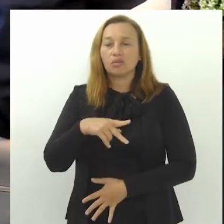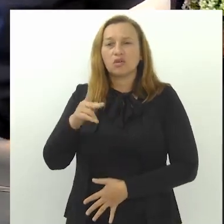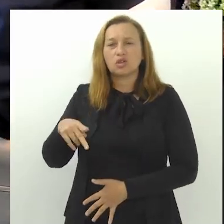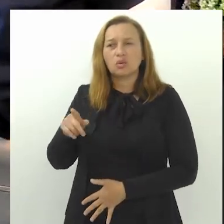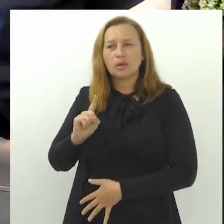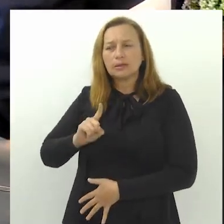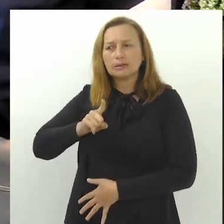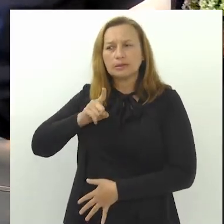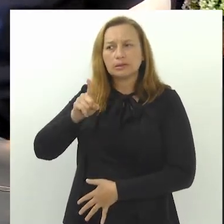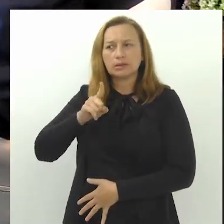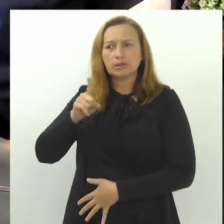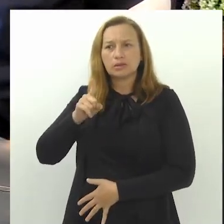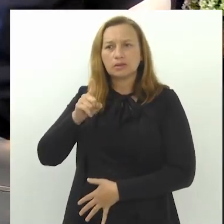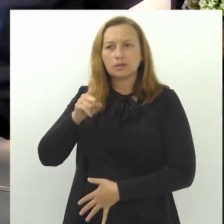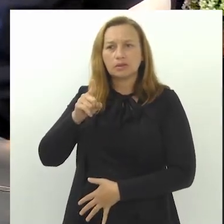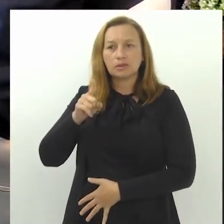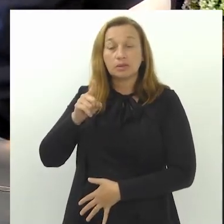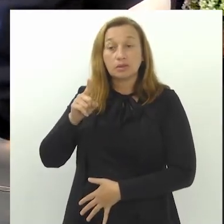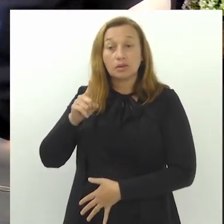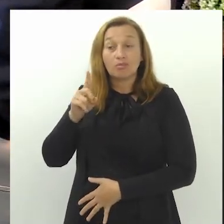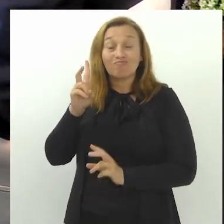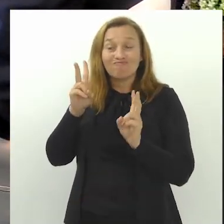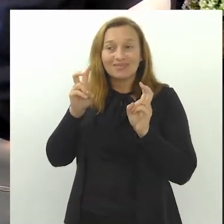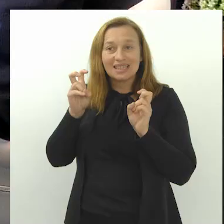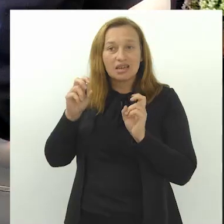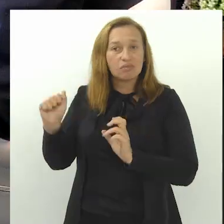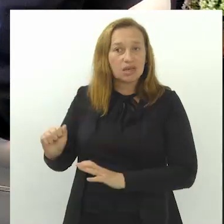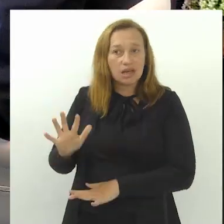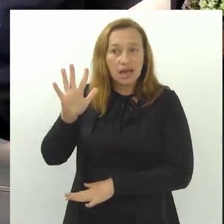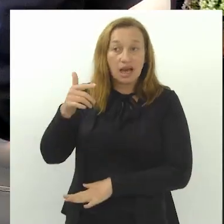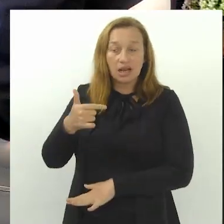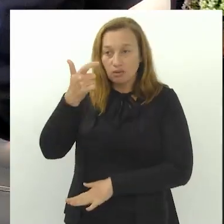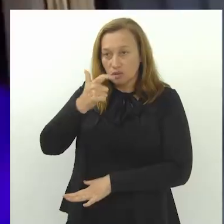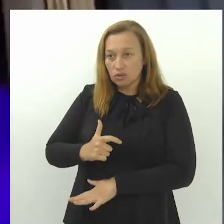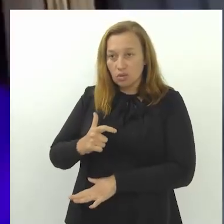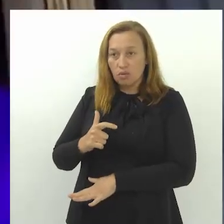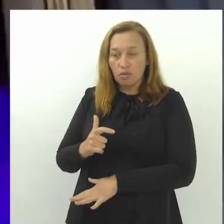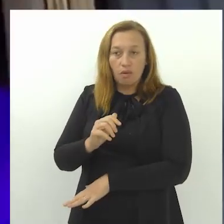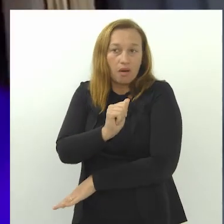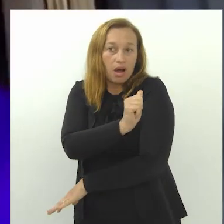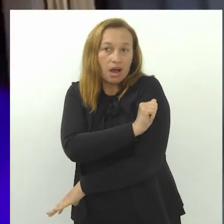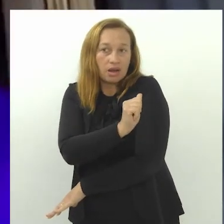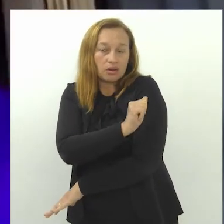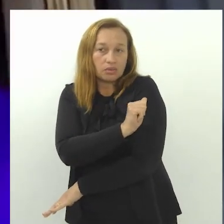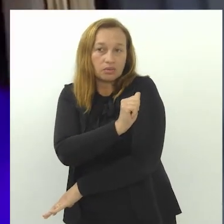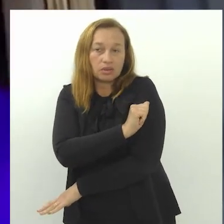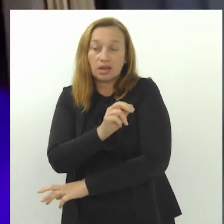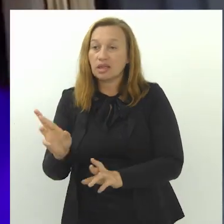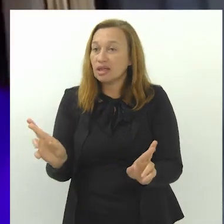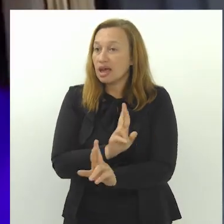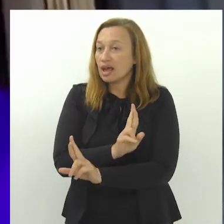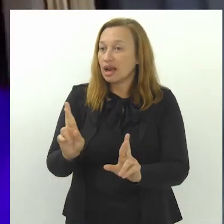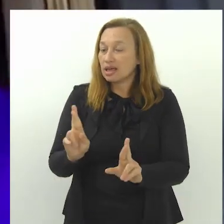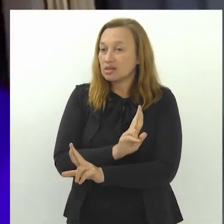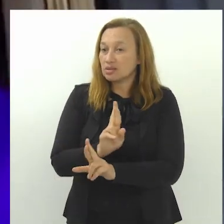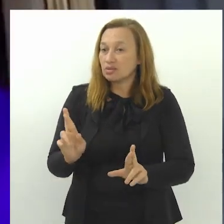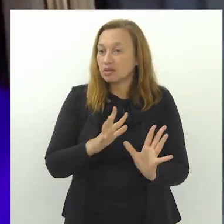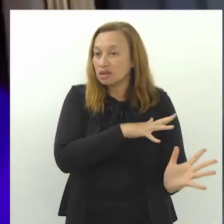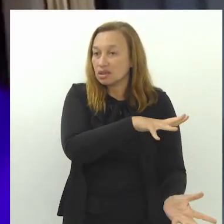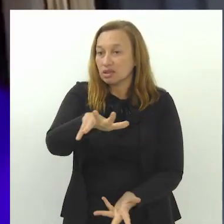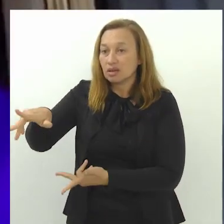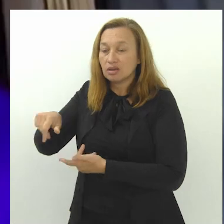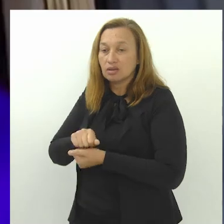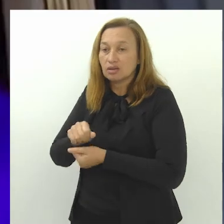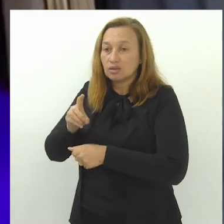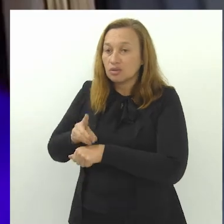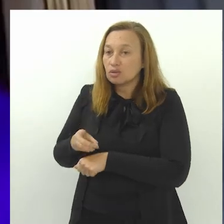Professora, essa é um tema muito caro para mim, que sou uma estudante de Relações Internacionais e está